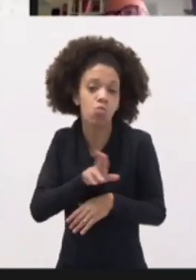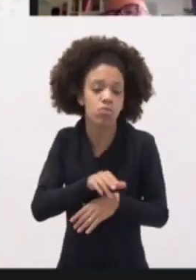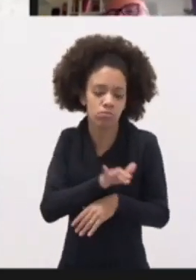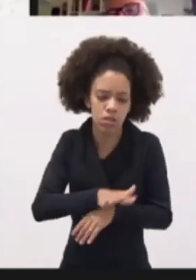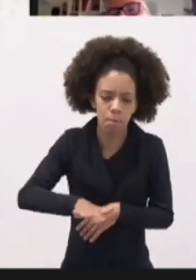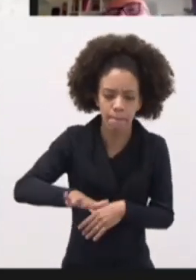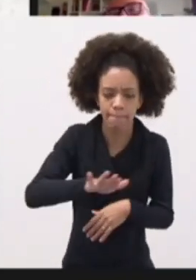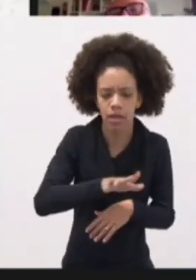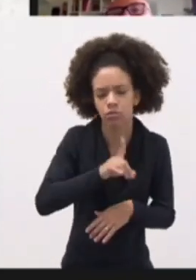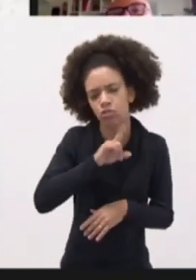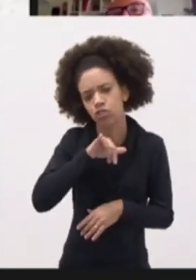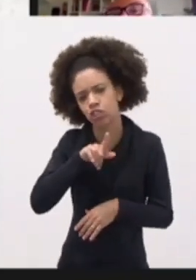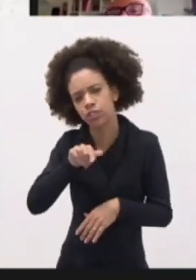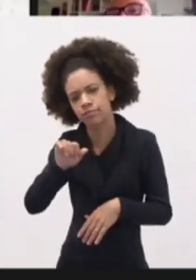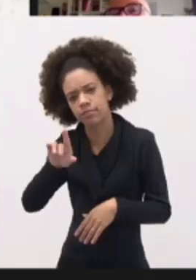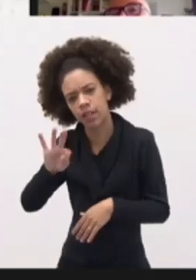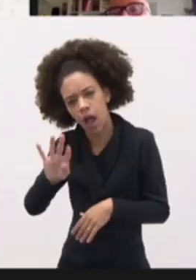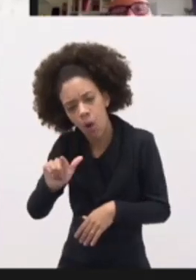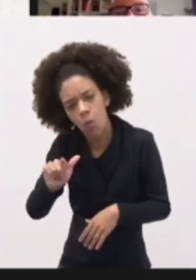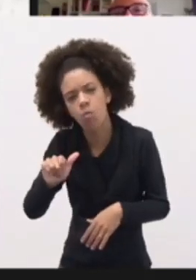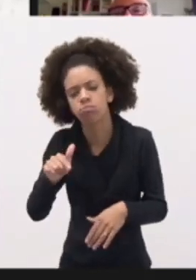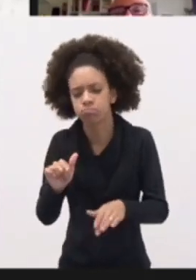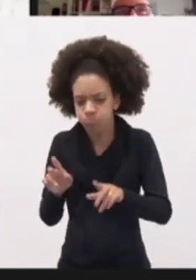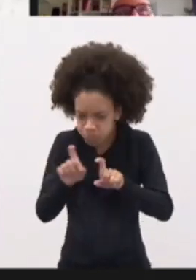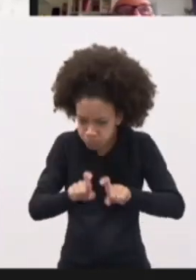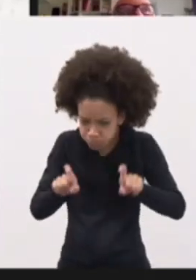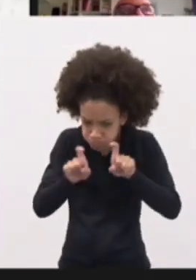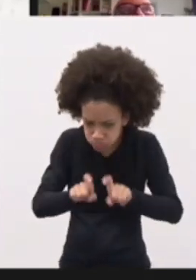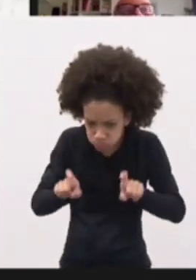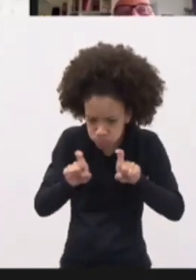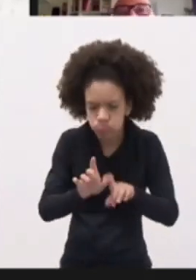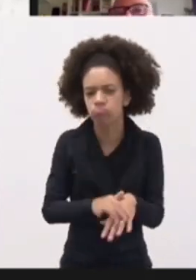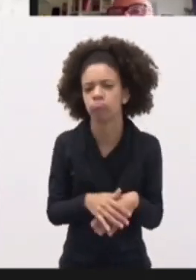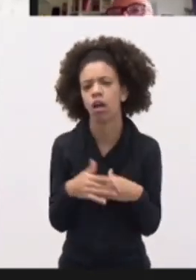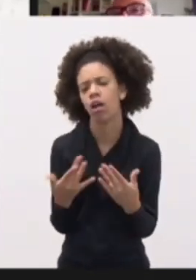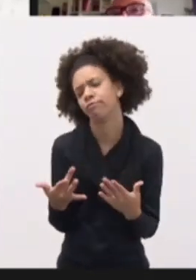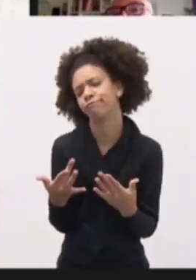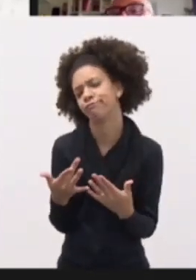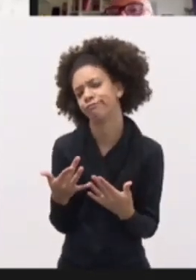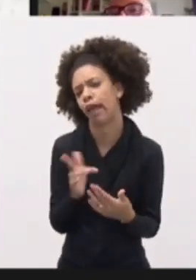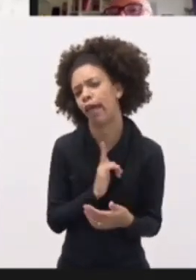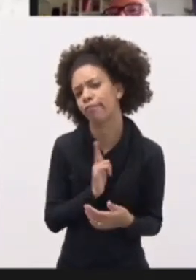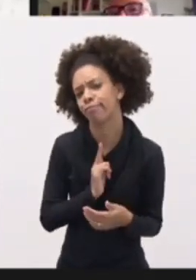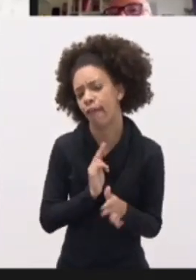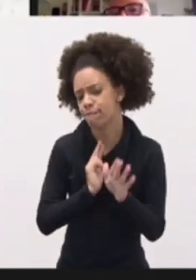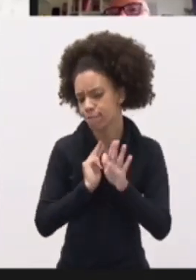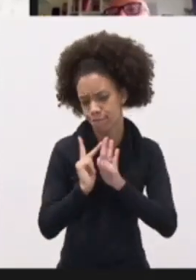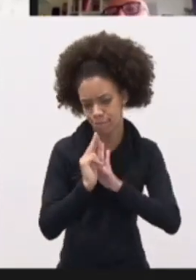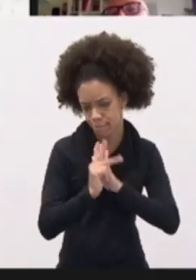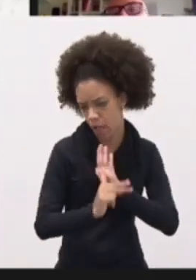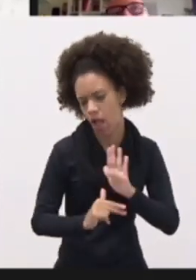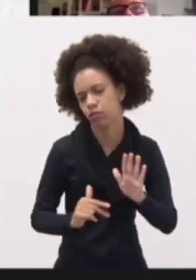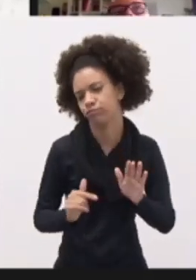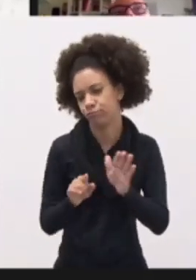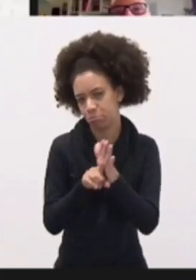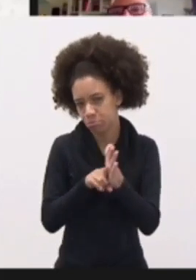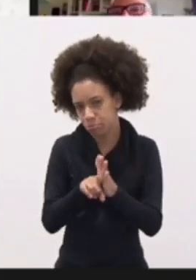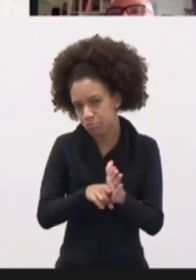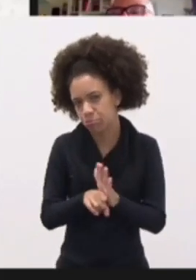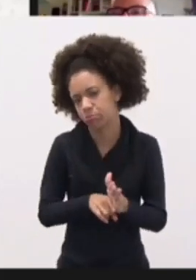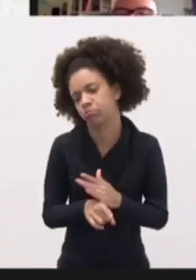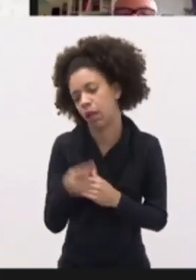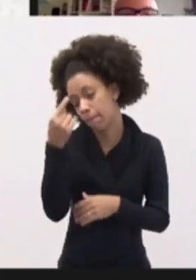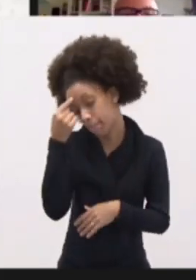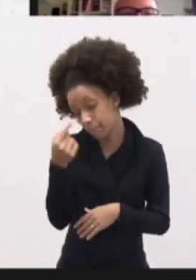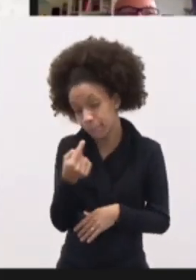avaliação. Esses espaços geralmente têm uma quantidade muito grande de dados, gráficos, formas